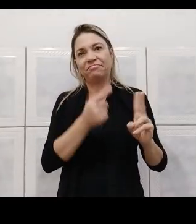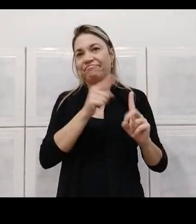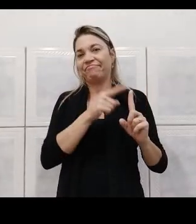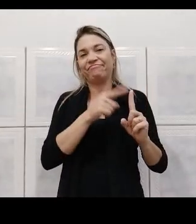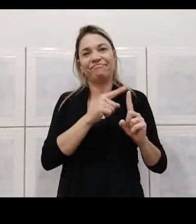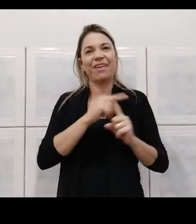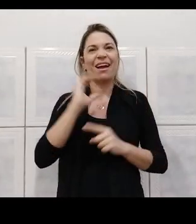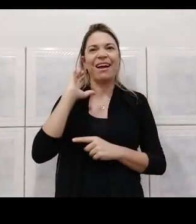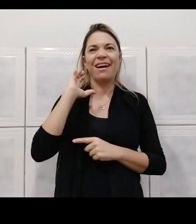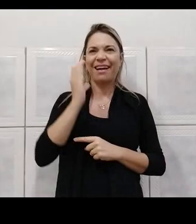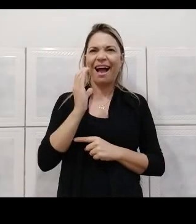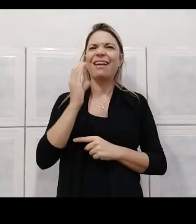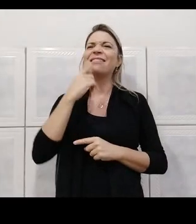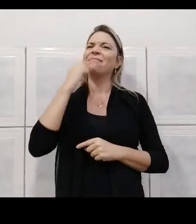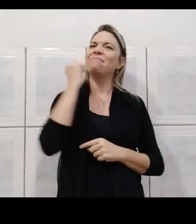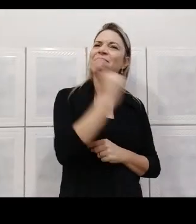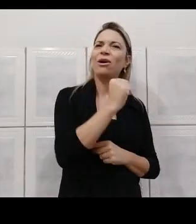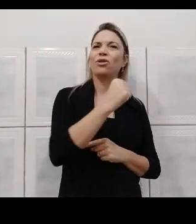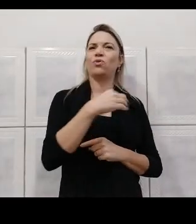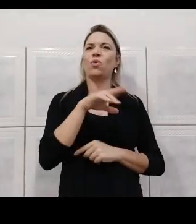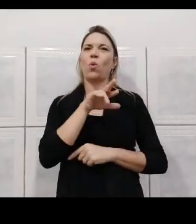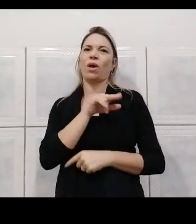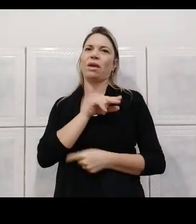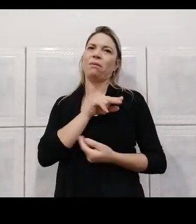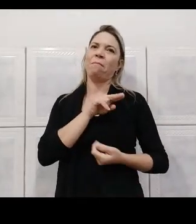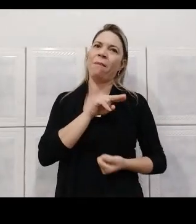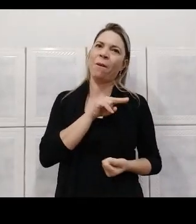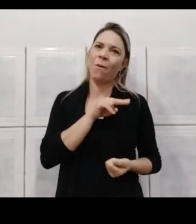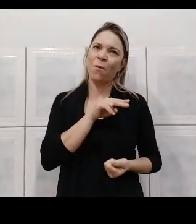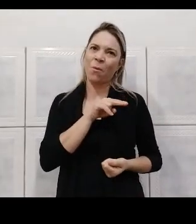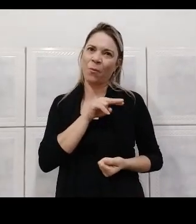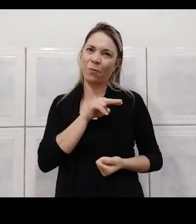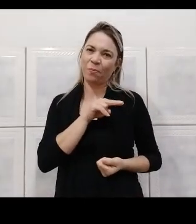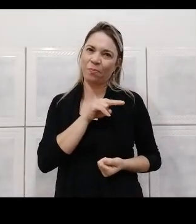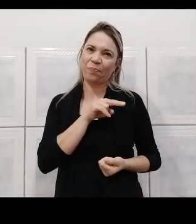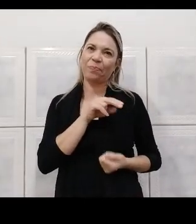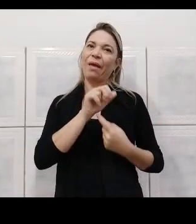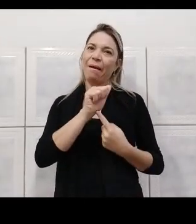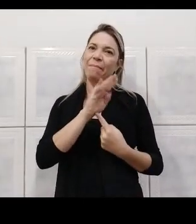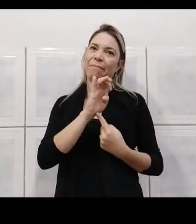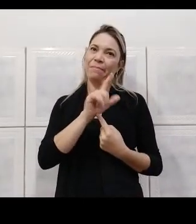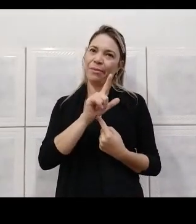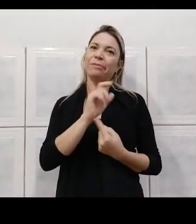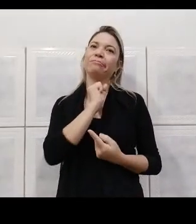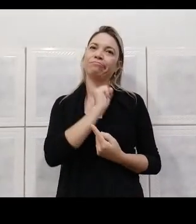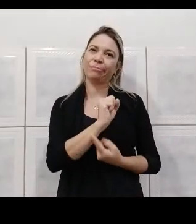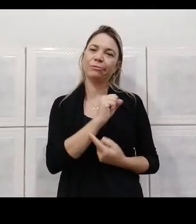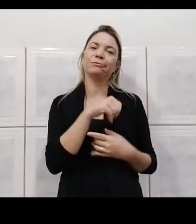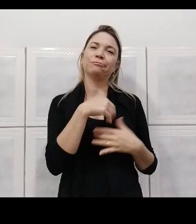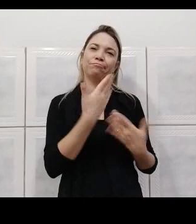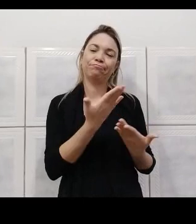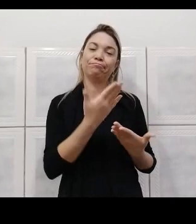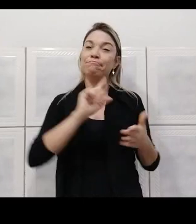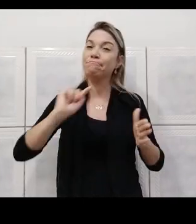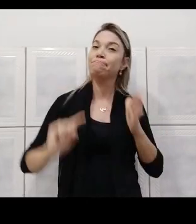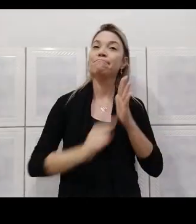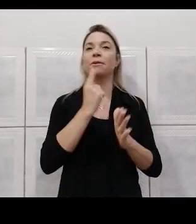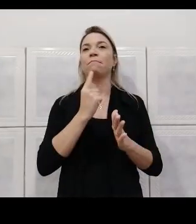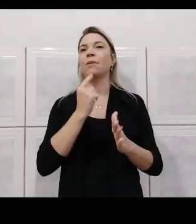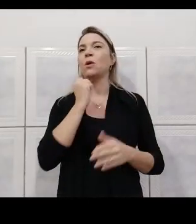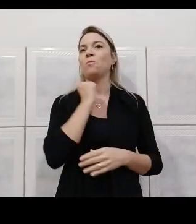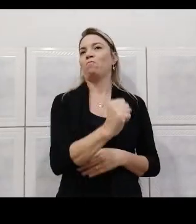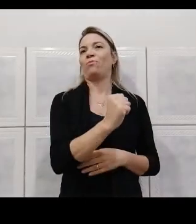homicídio da história da humanidade, que isso foi relatado na palavra de Deus e, inclusive, as consequências que o